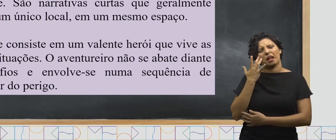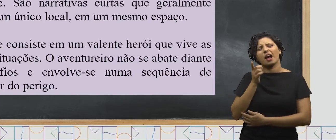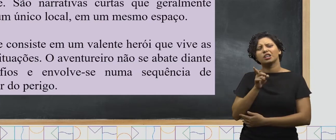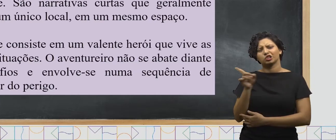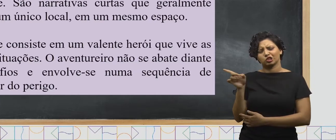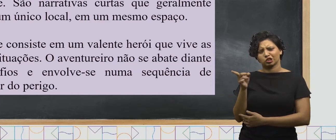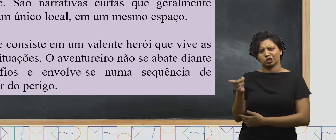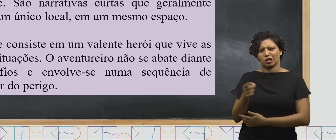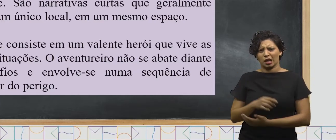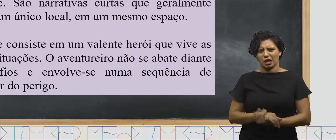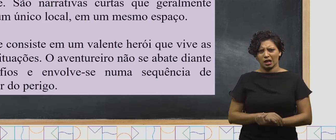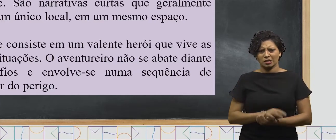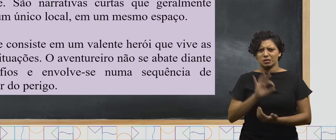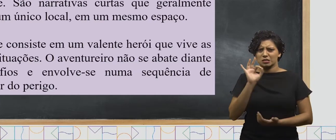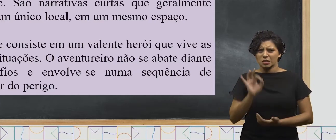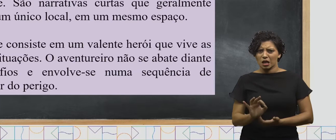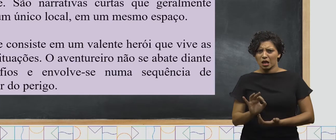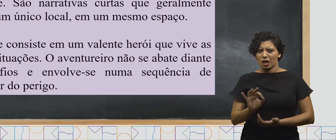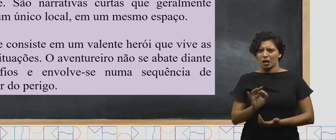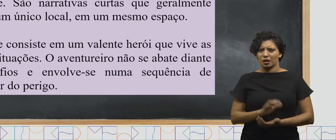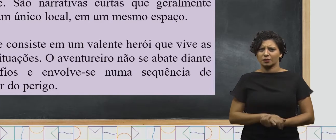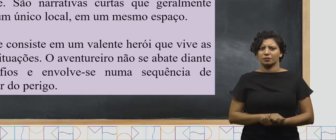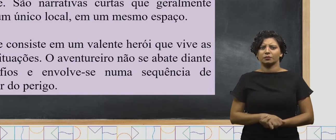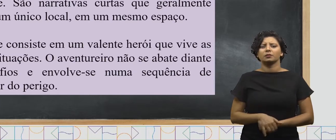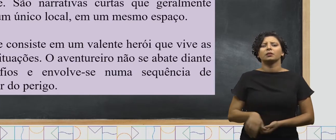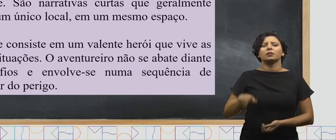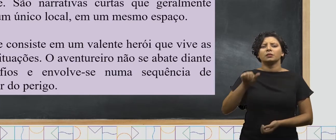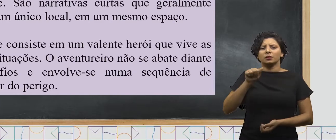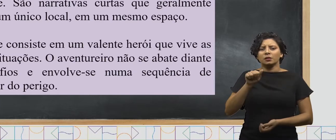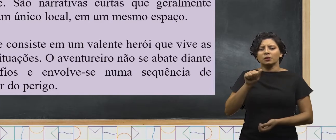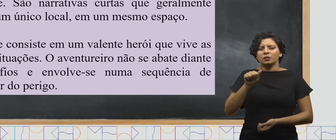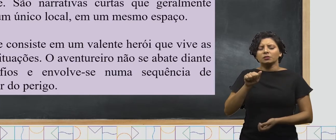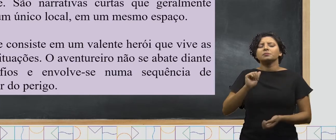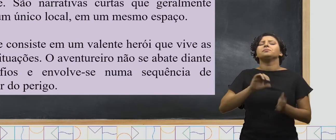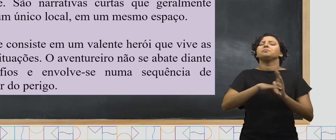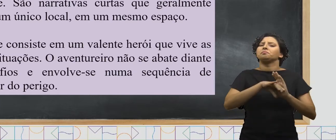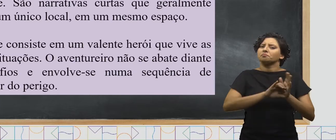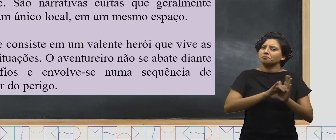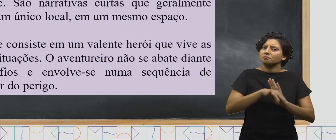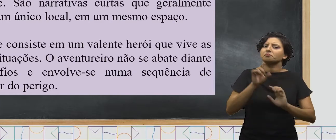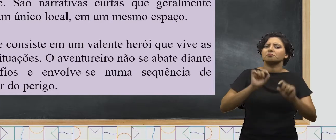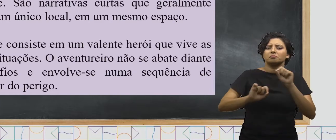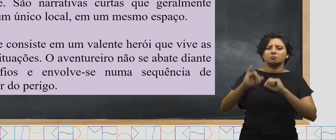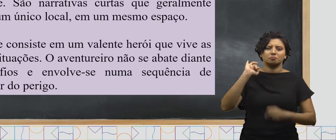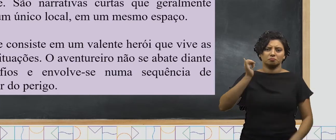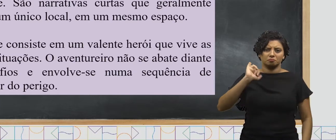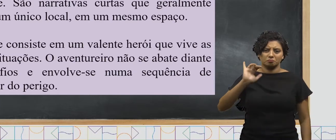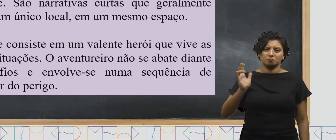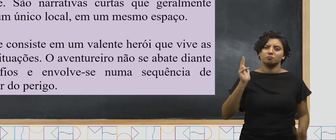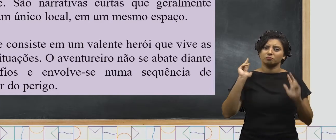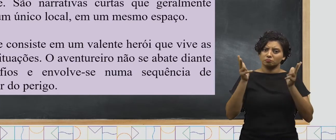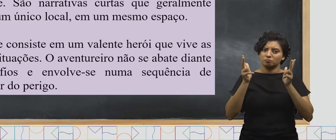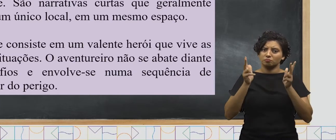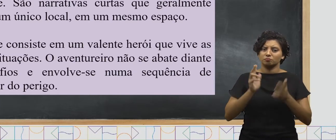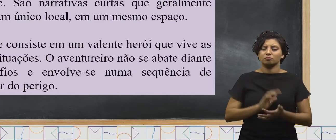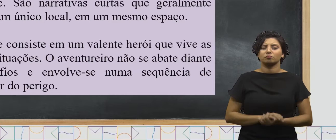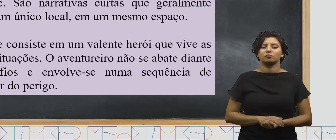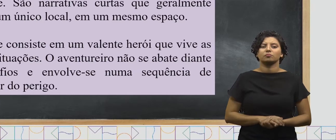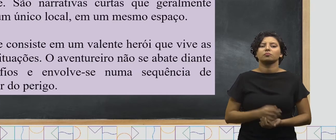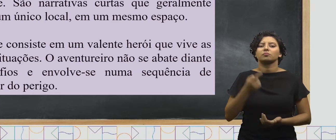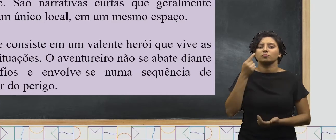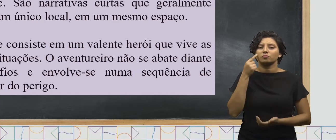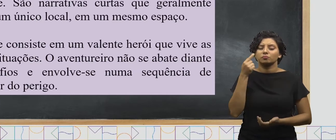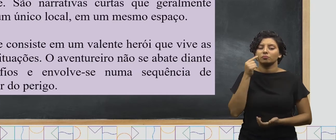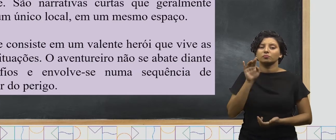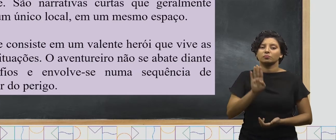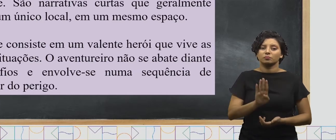Será que esta alternativa correta? A alternativa letra A define uma narrativa de aventura?